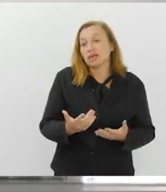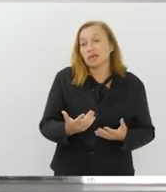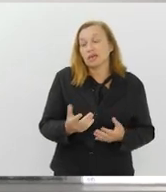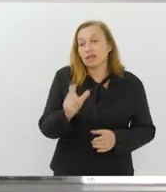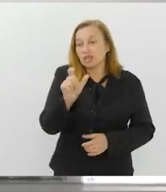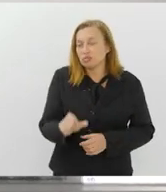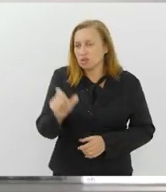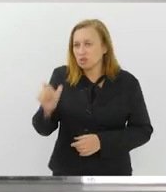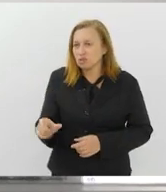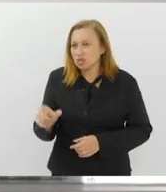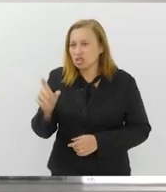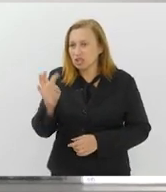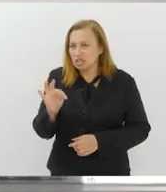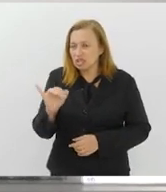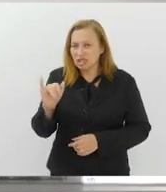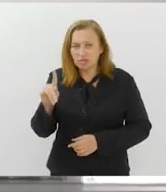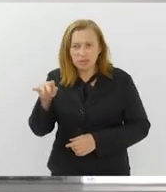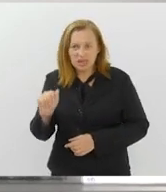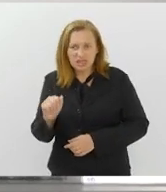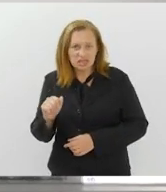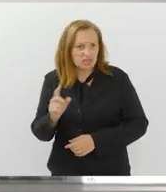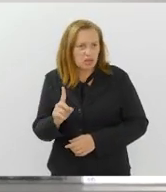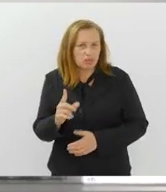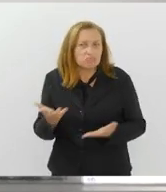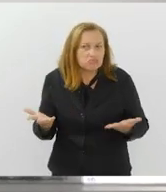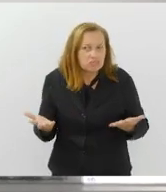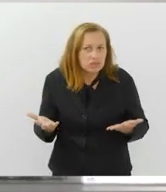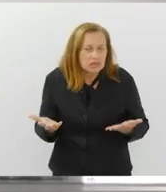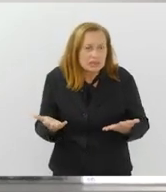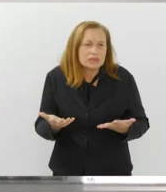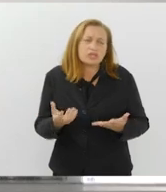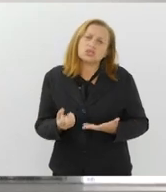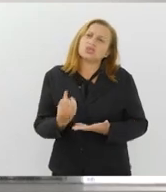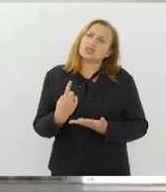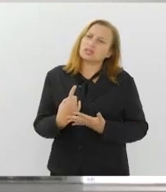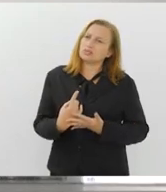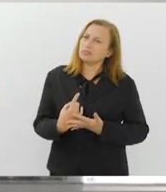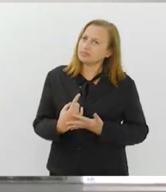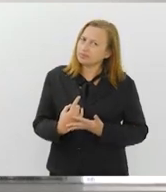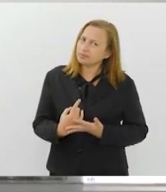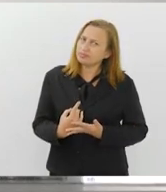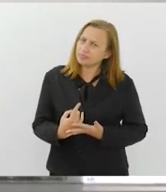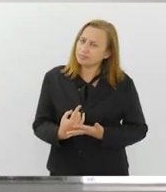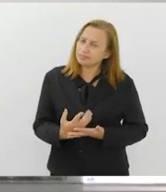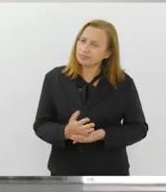plano de saúde porque não precisa? Então assim,